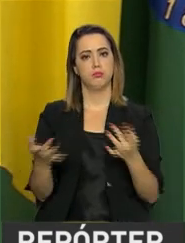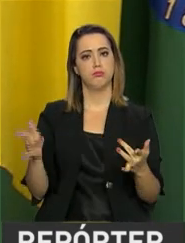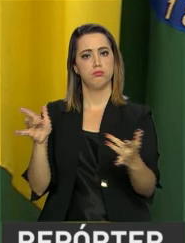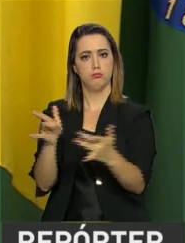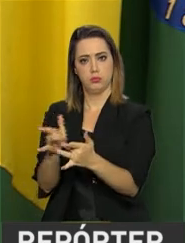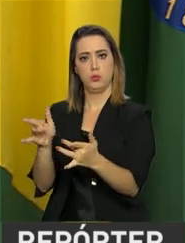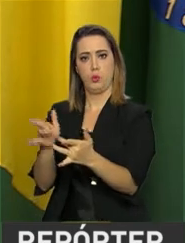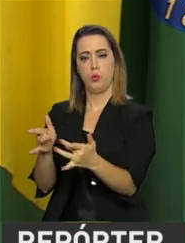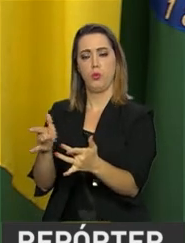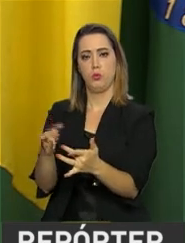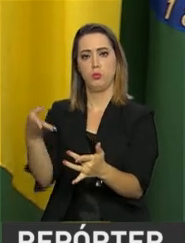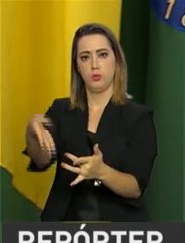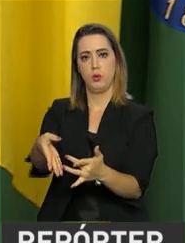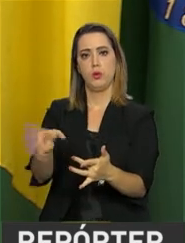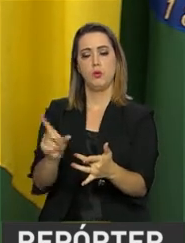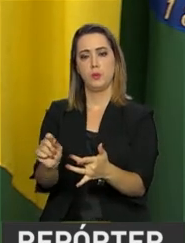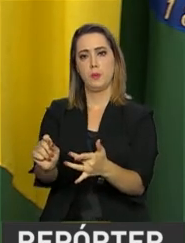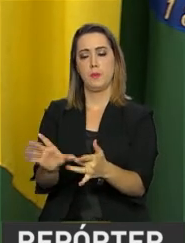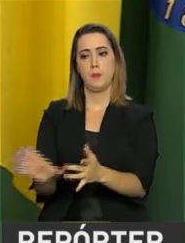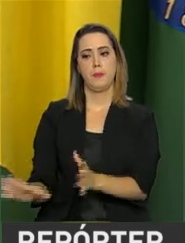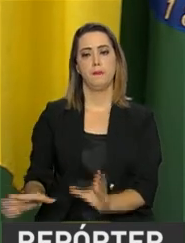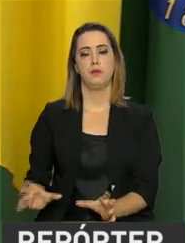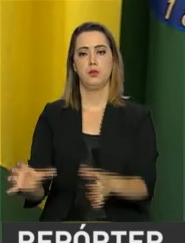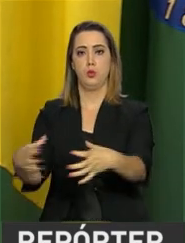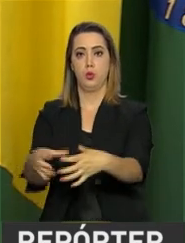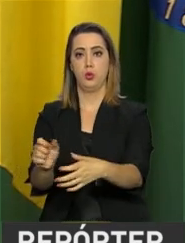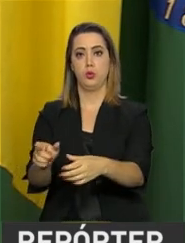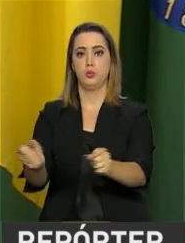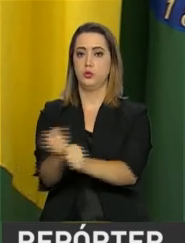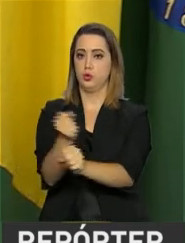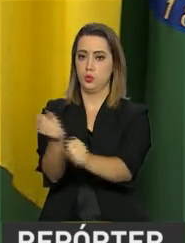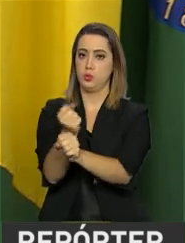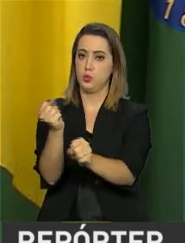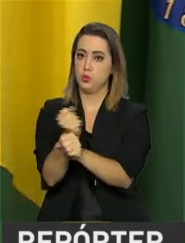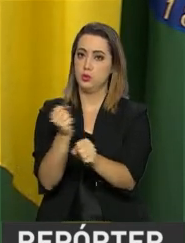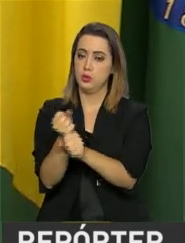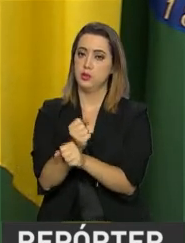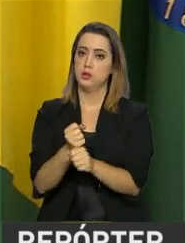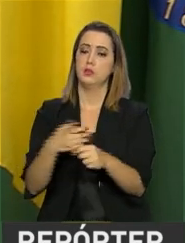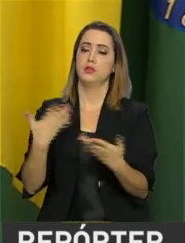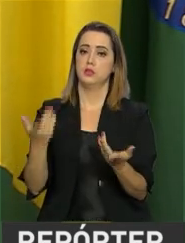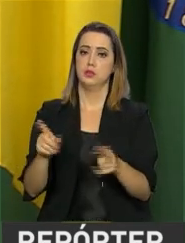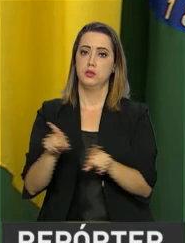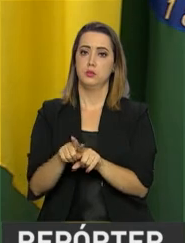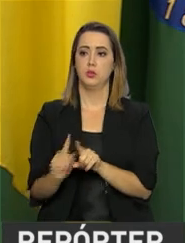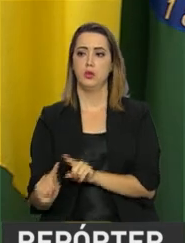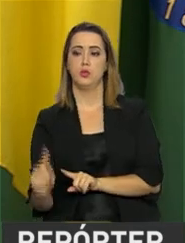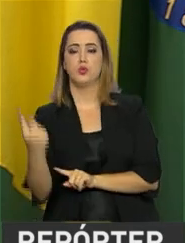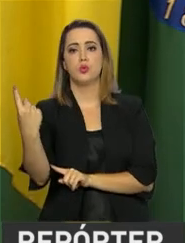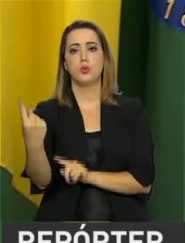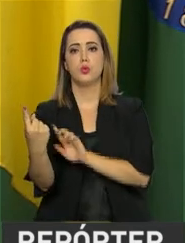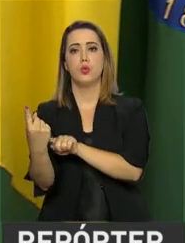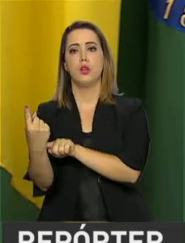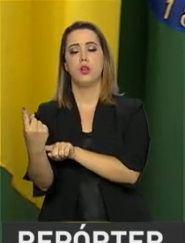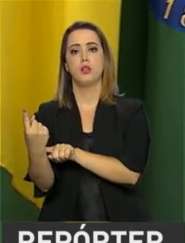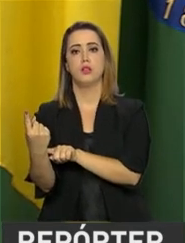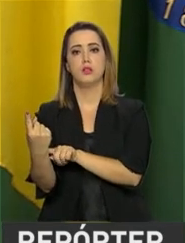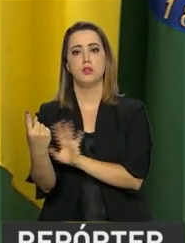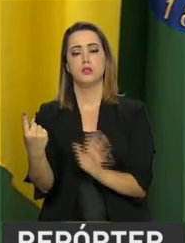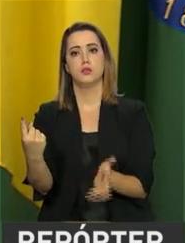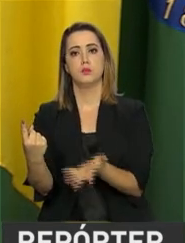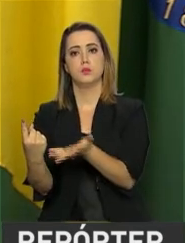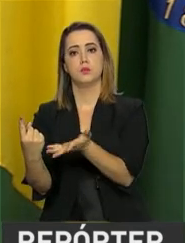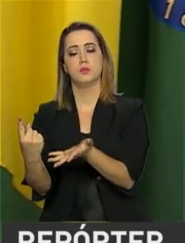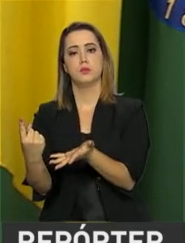precisamente ao incremento da produção civil porque ela de um lado incentivar a construção civil